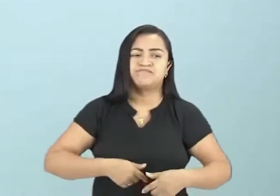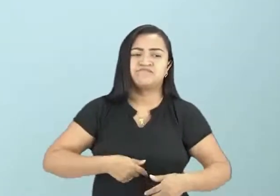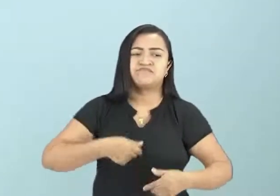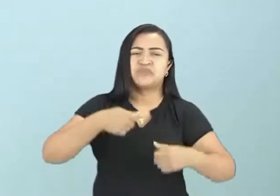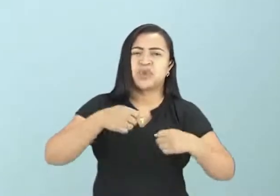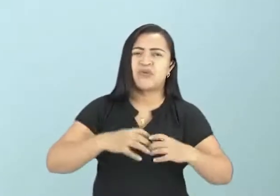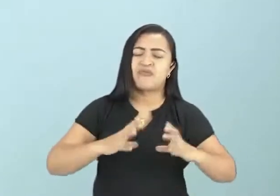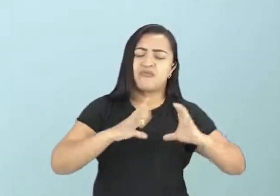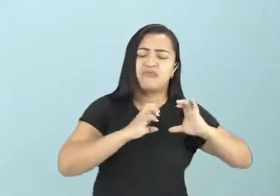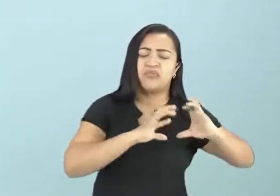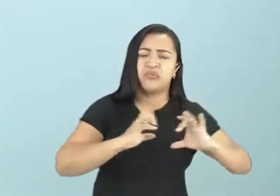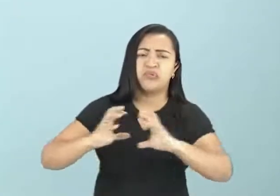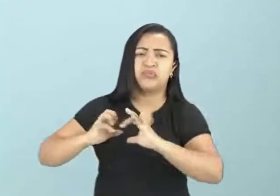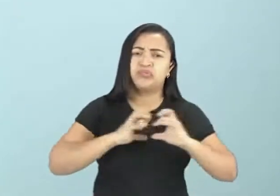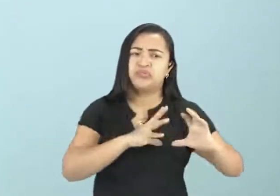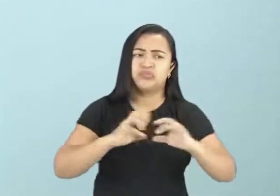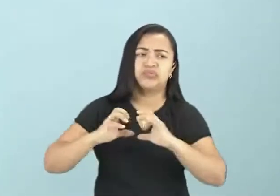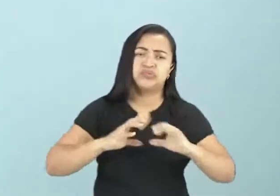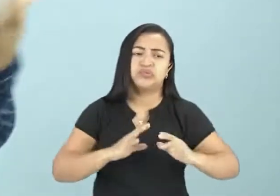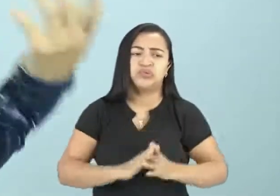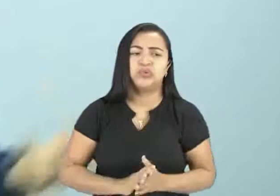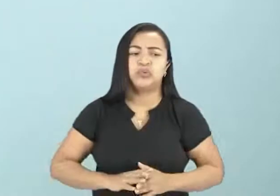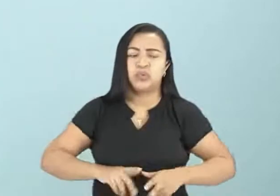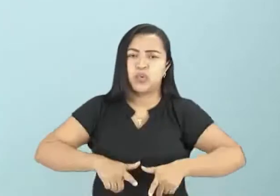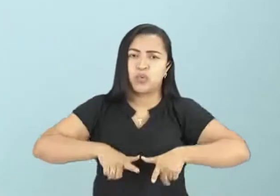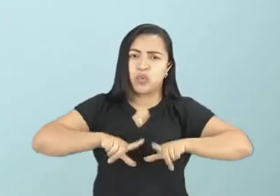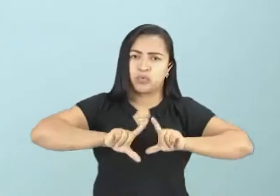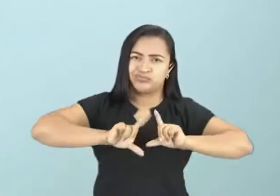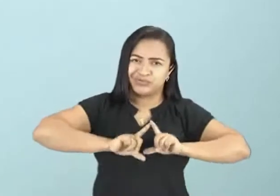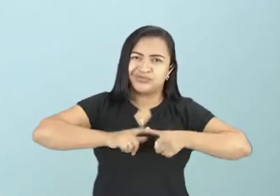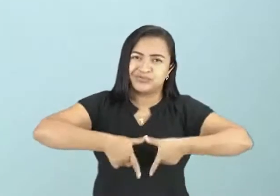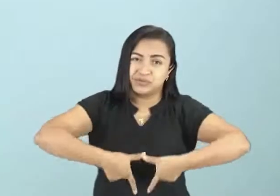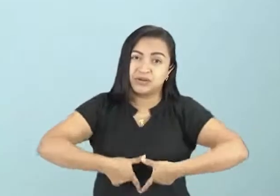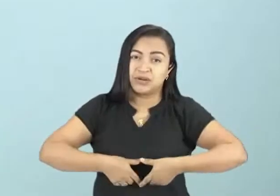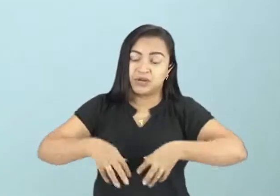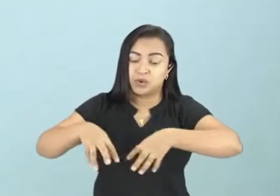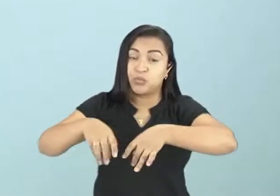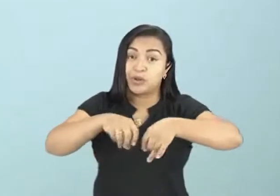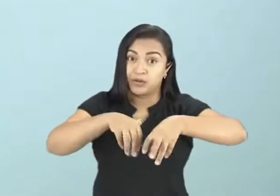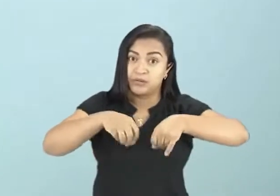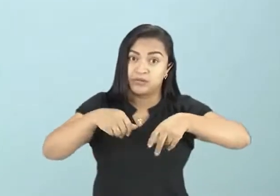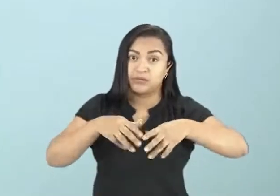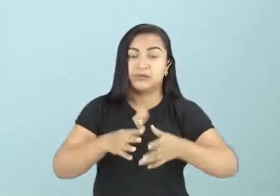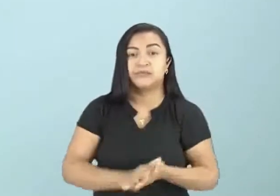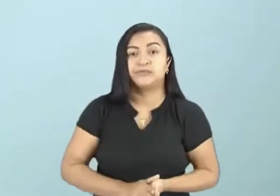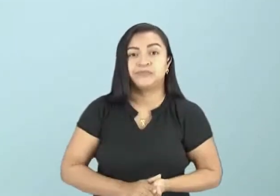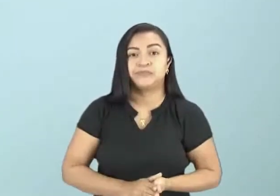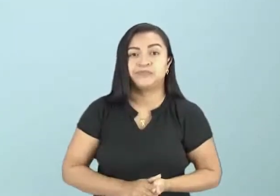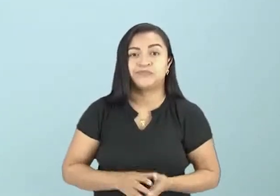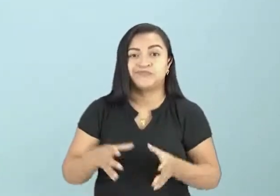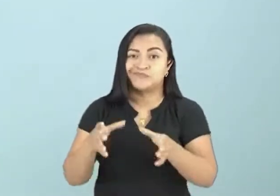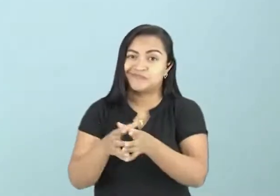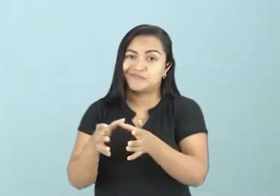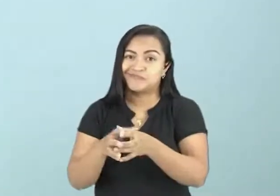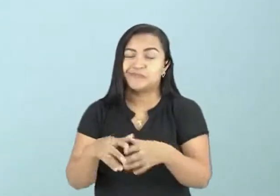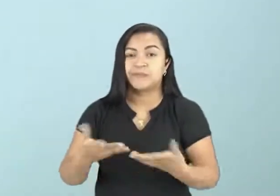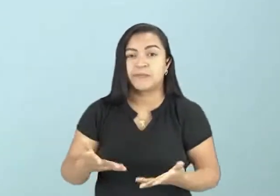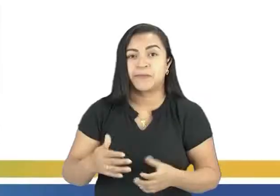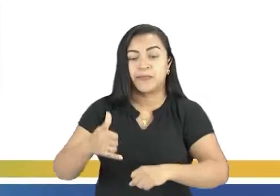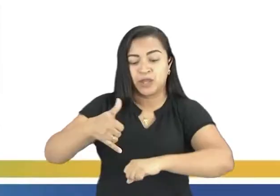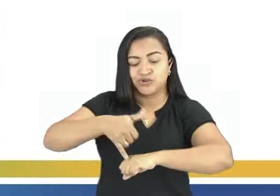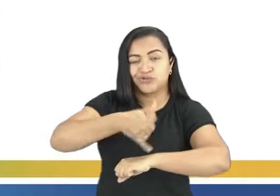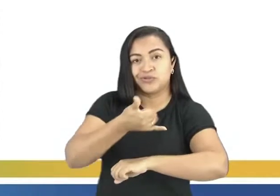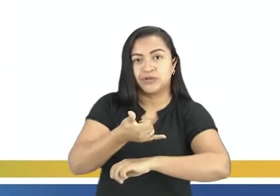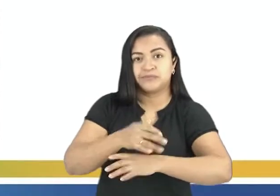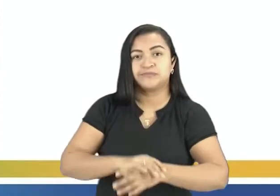a comunidade judaica, tem a ver também com um contexto bem lá da Bíblia, tá bom? Continuando. No outro material, nós temos um